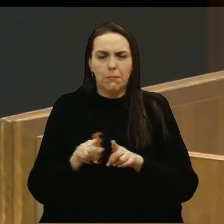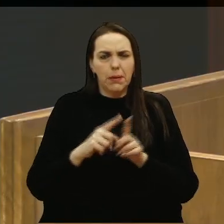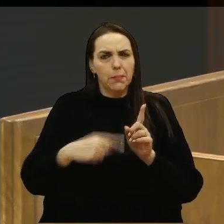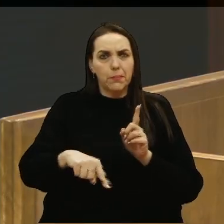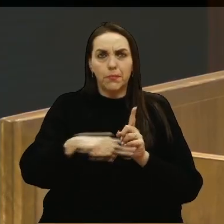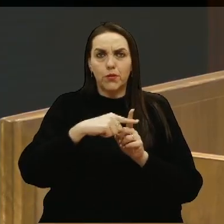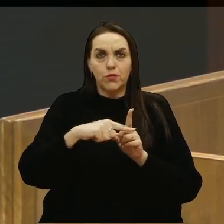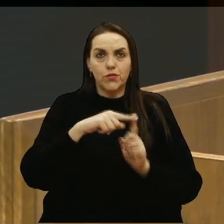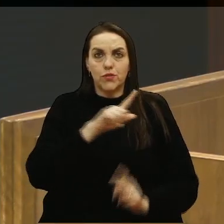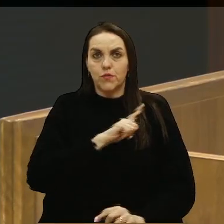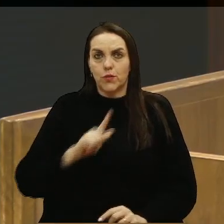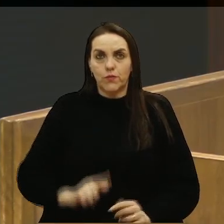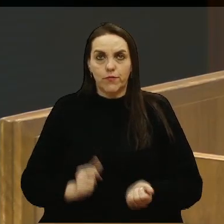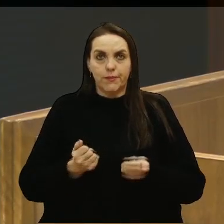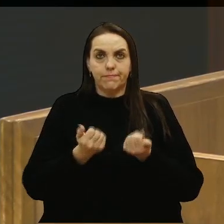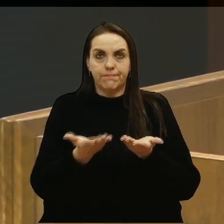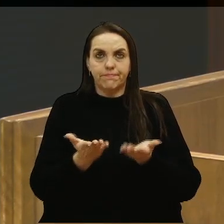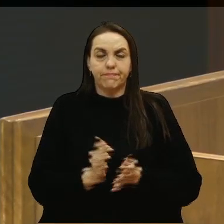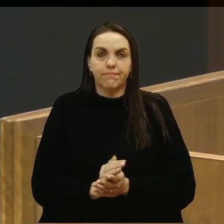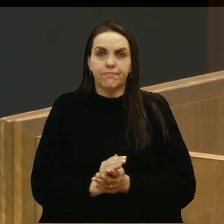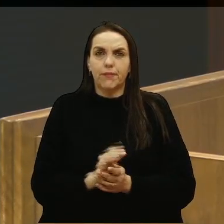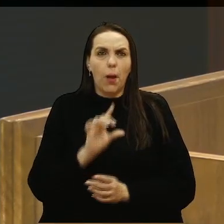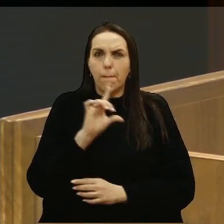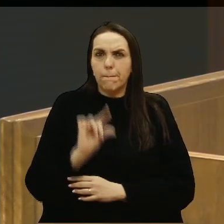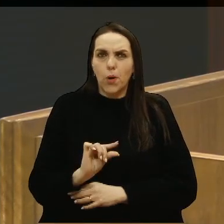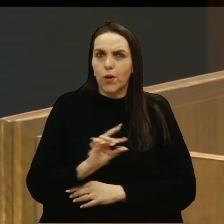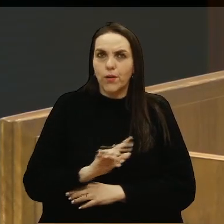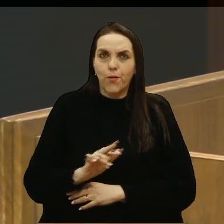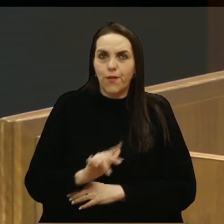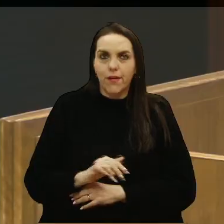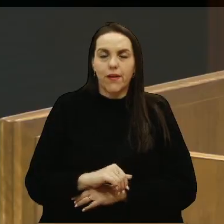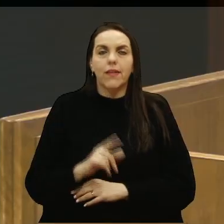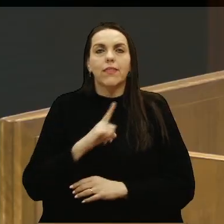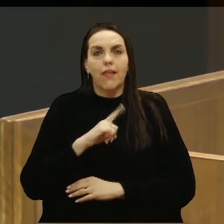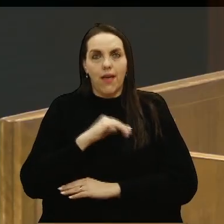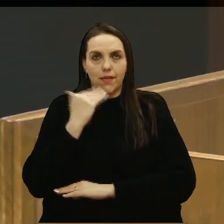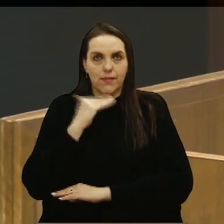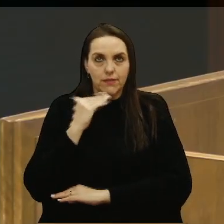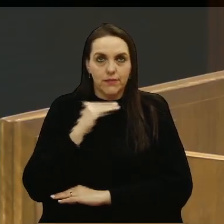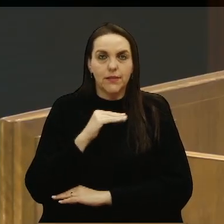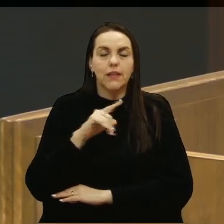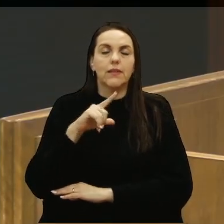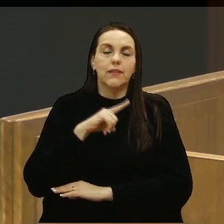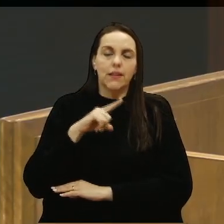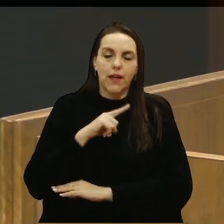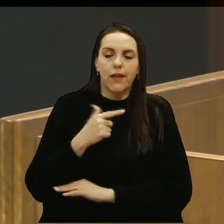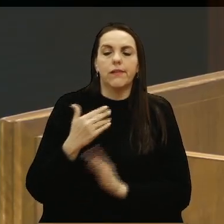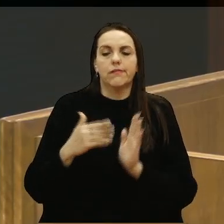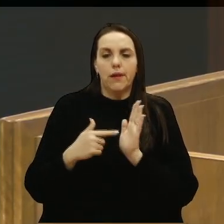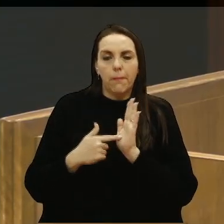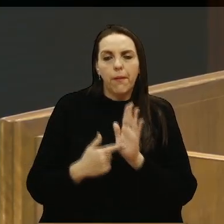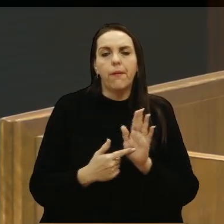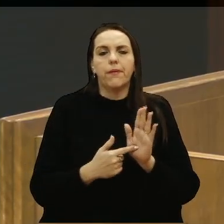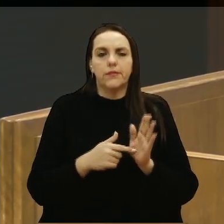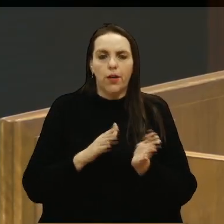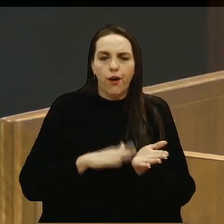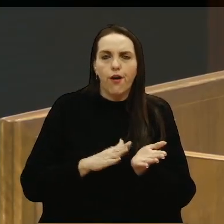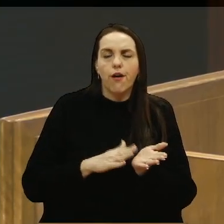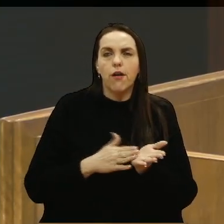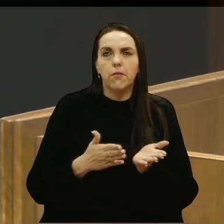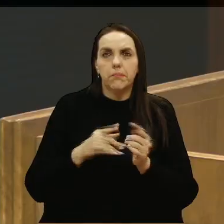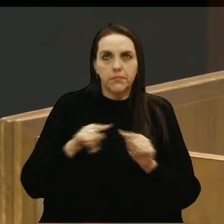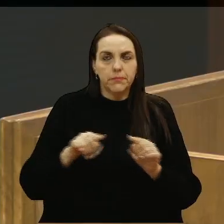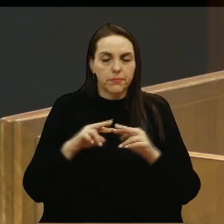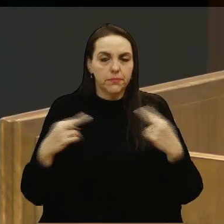que o governo está entregando. E não são poucas. Existem as falhas, é apontado aqui, é cobrado. E como eu falei na reunião